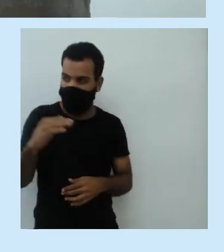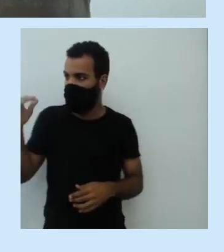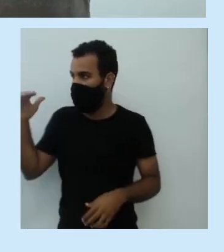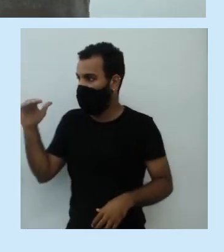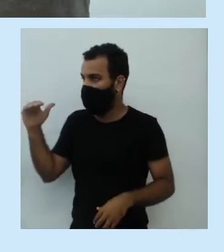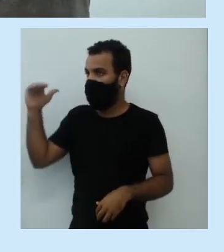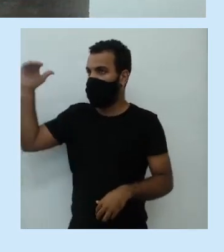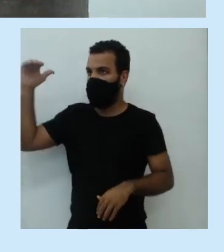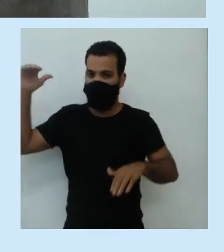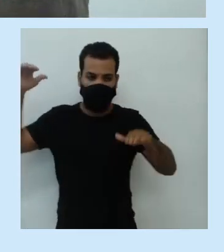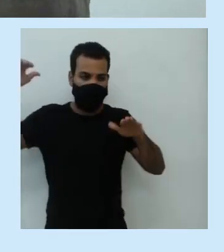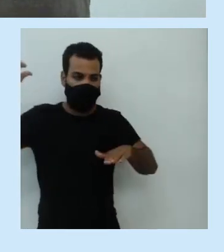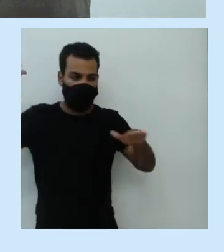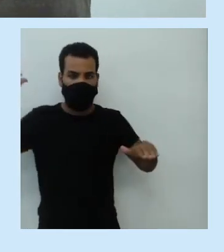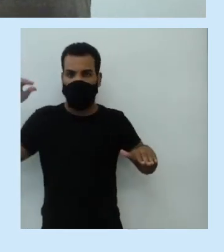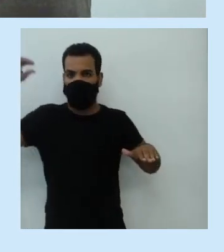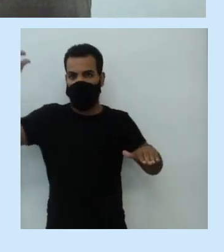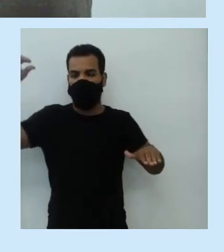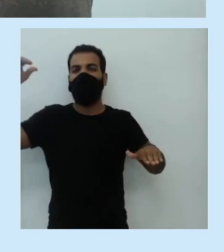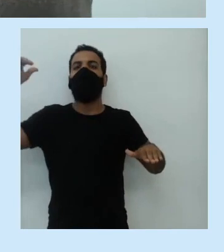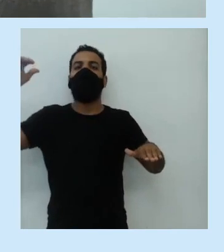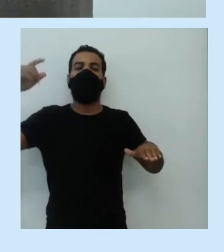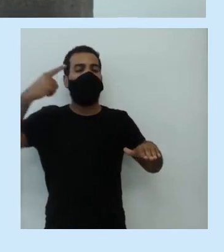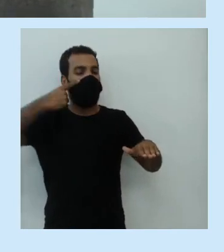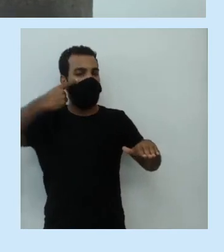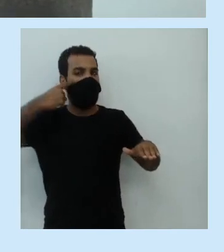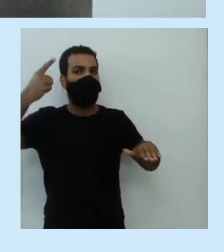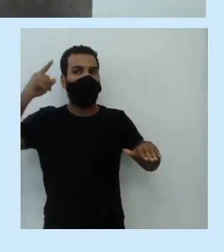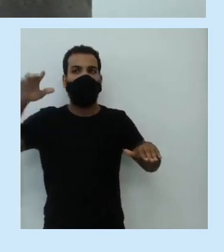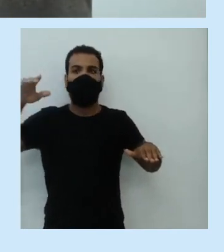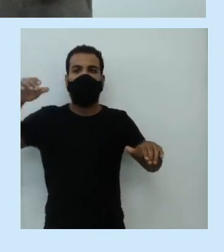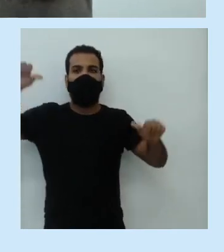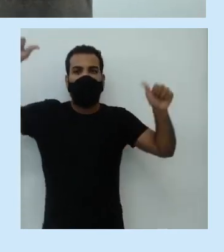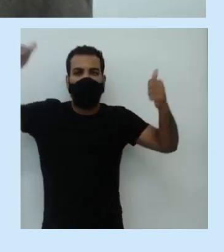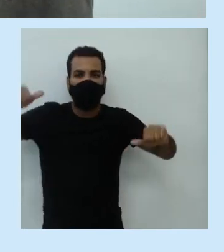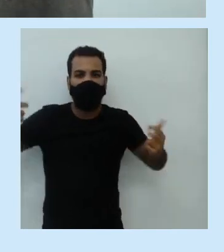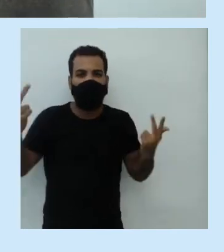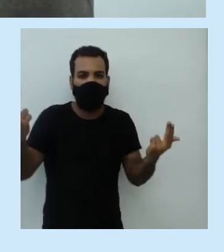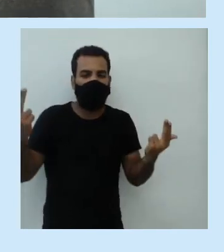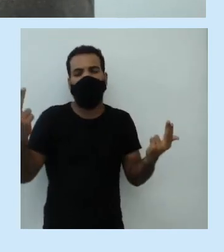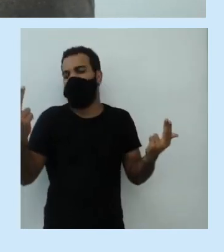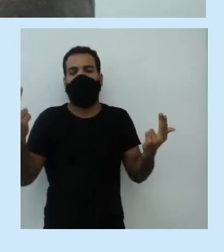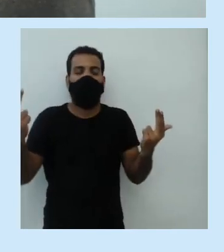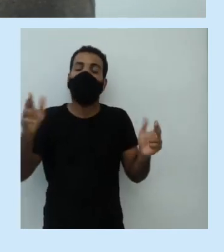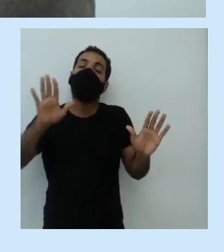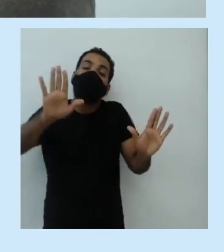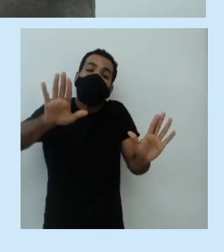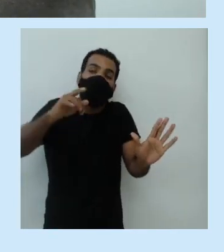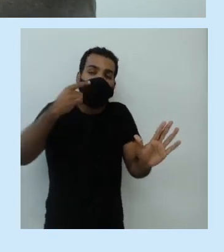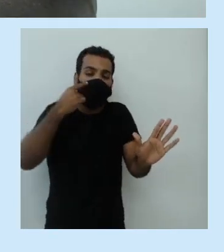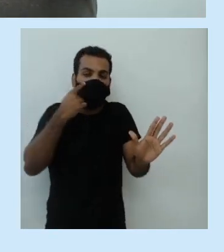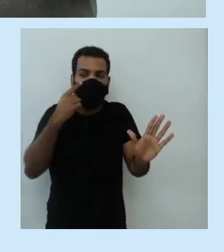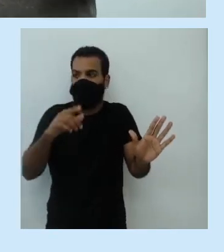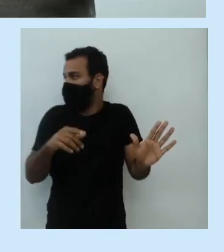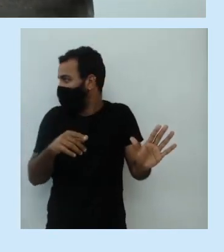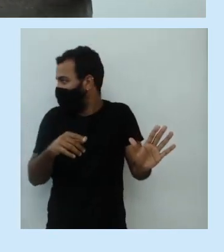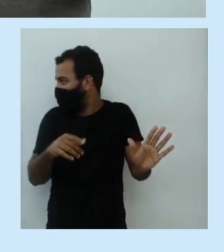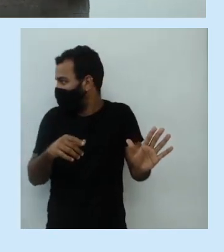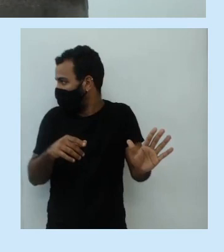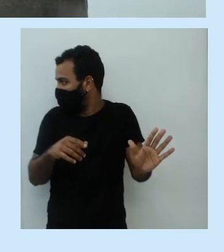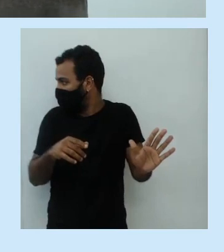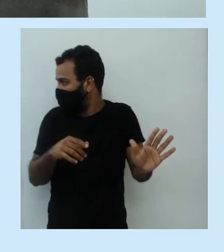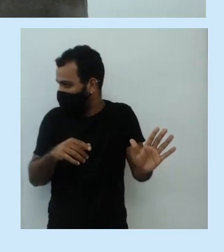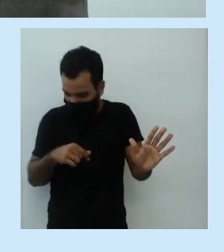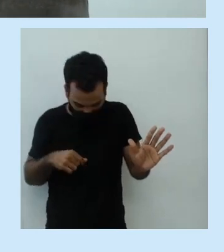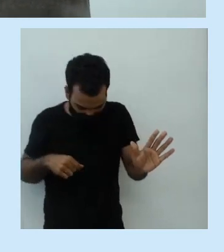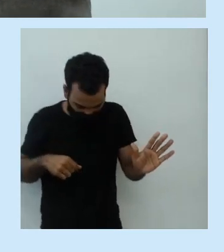que também, né, não querendo distinguir aqui uma diferenciação da adolescência